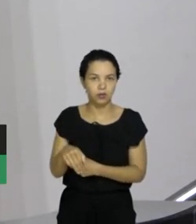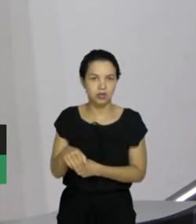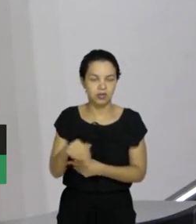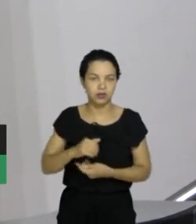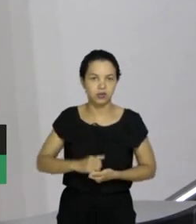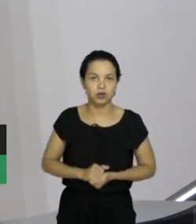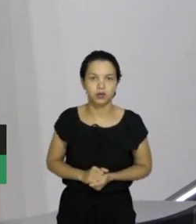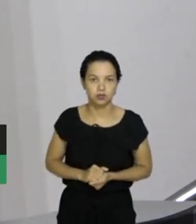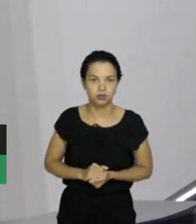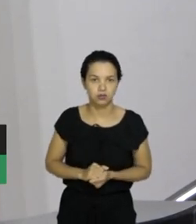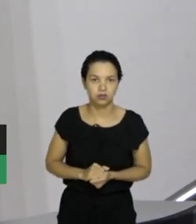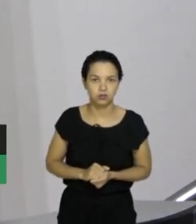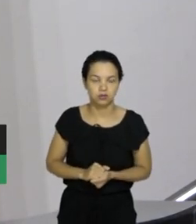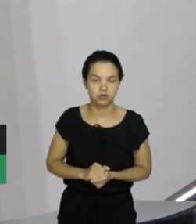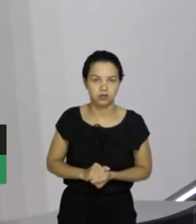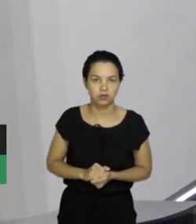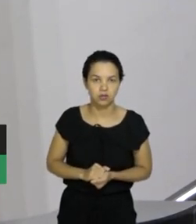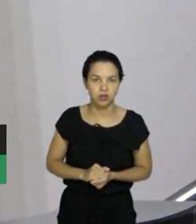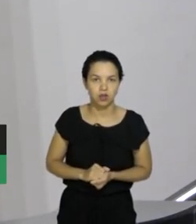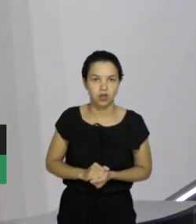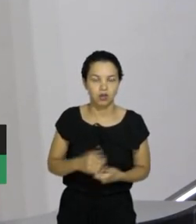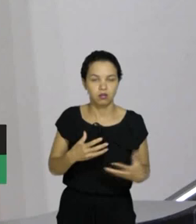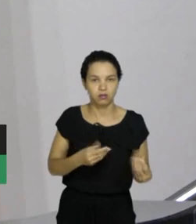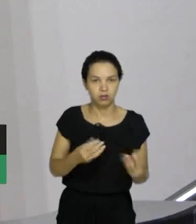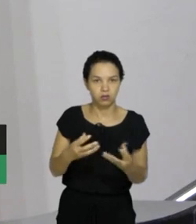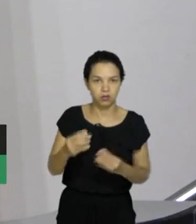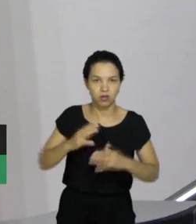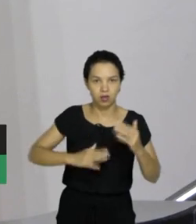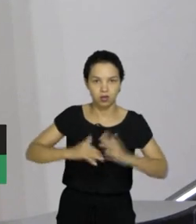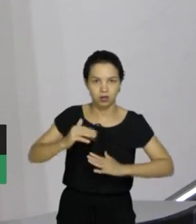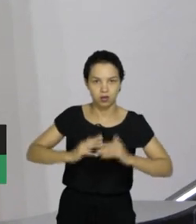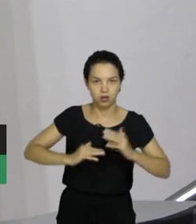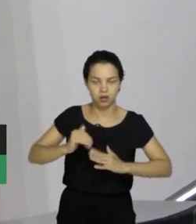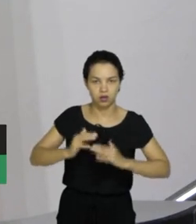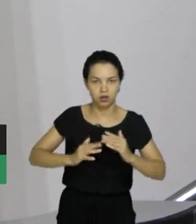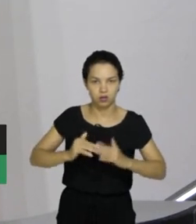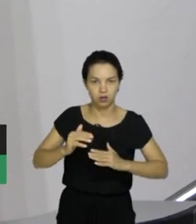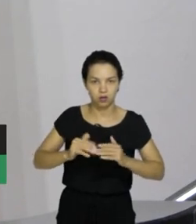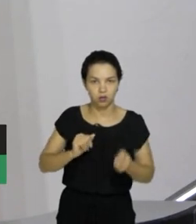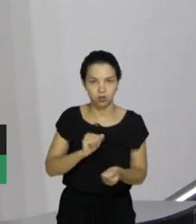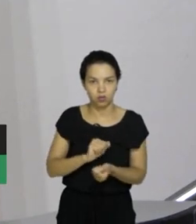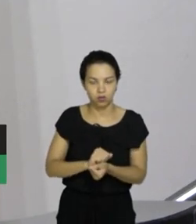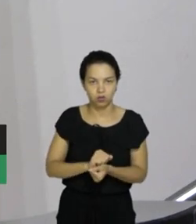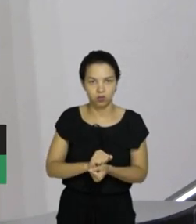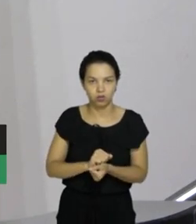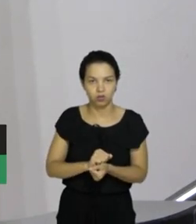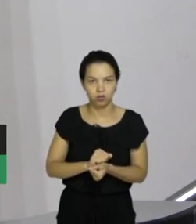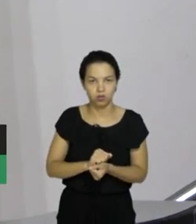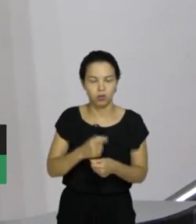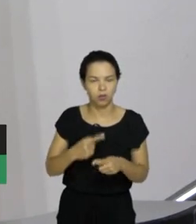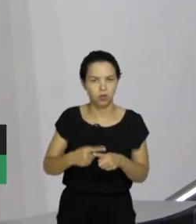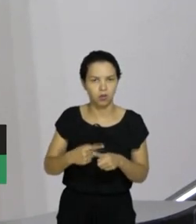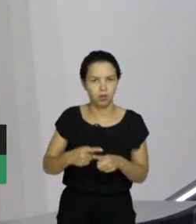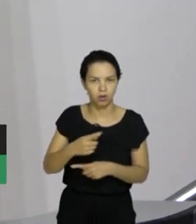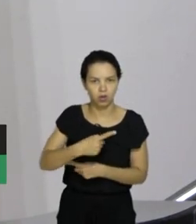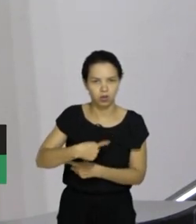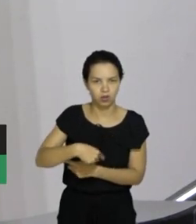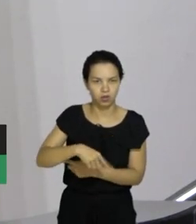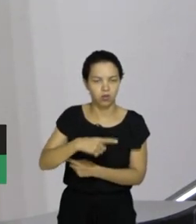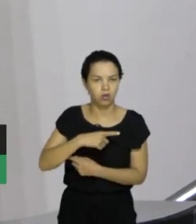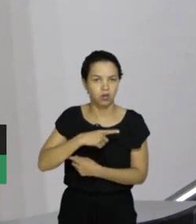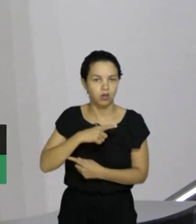com diversas ações realizadas em conjunto E por que que nós temos esta meta